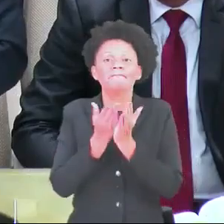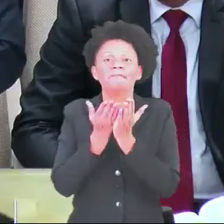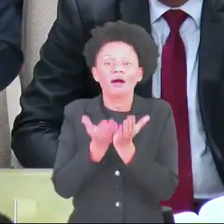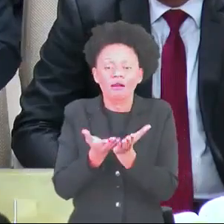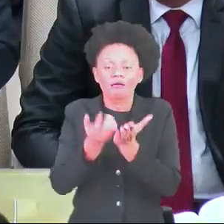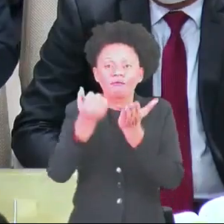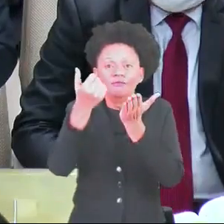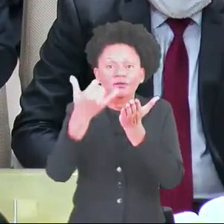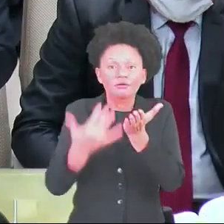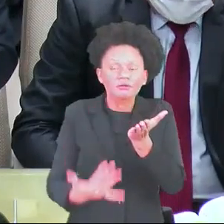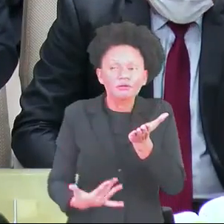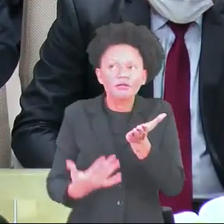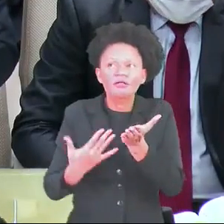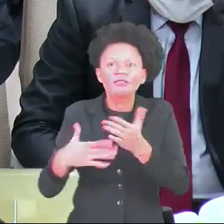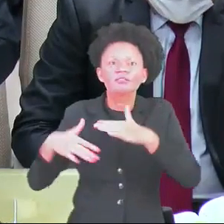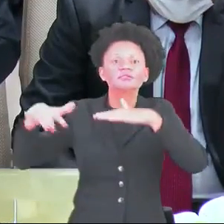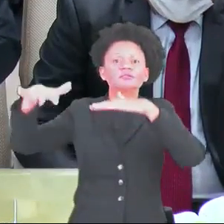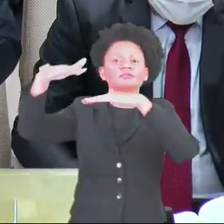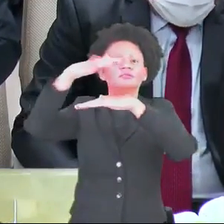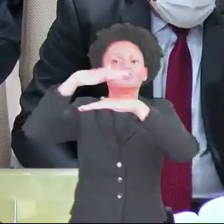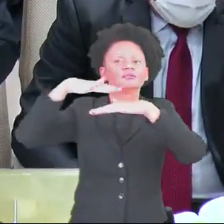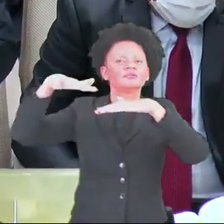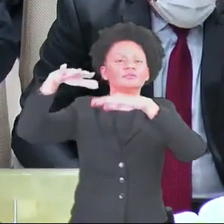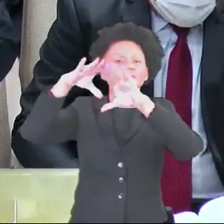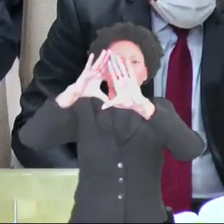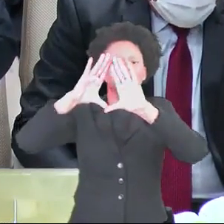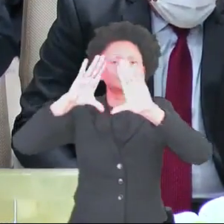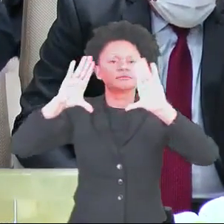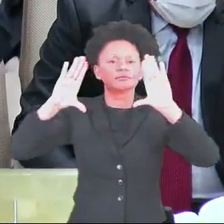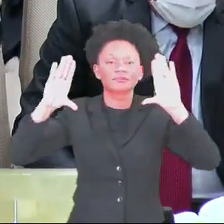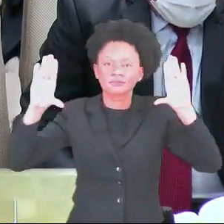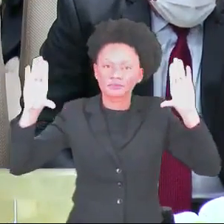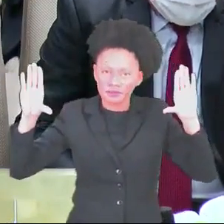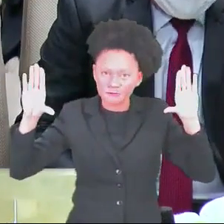está em cima, no céu.